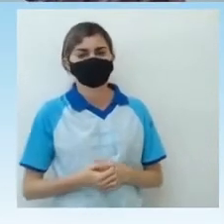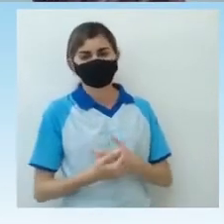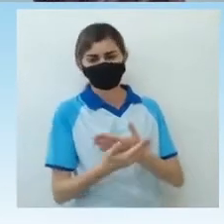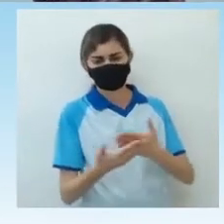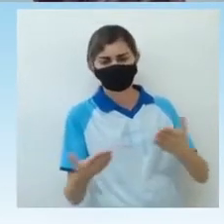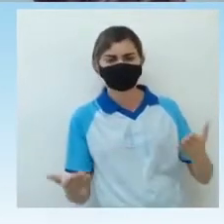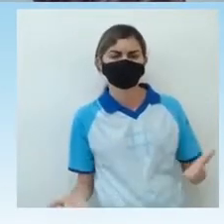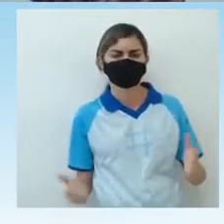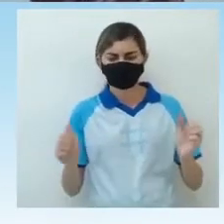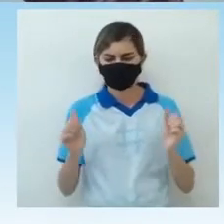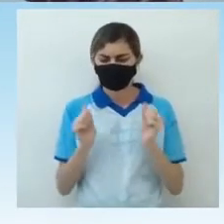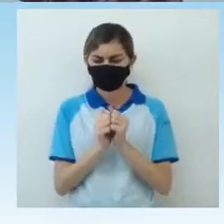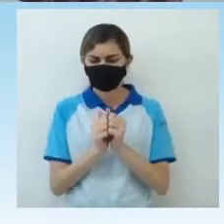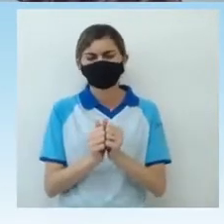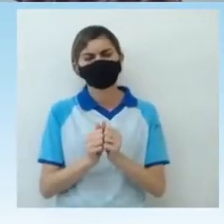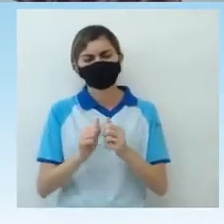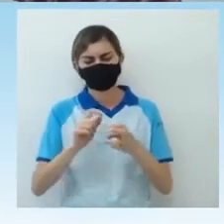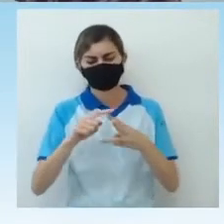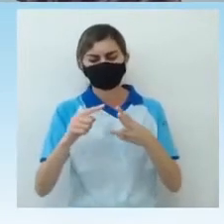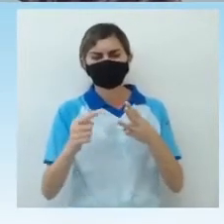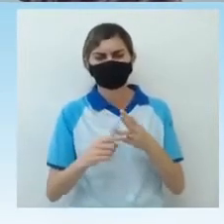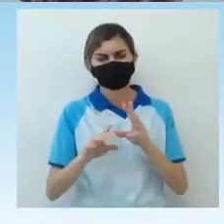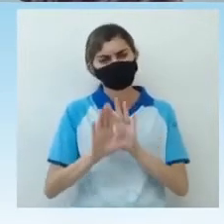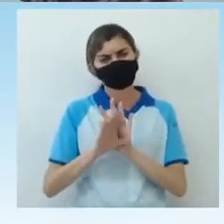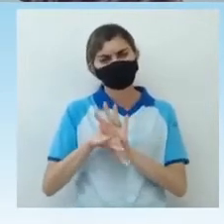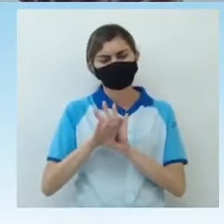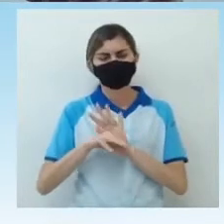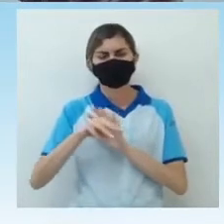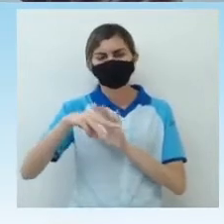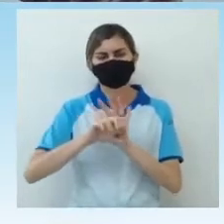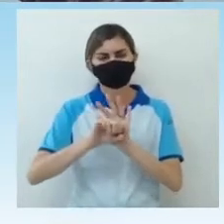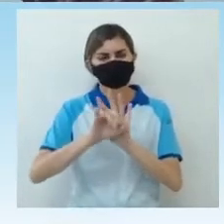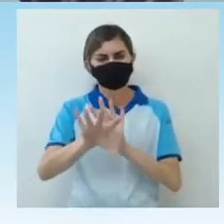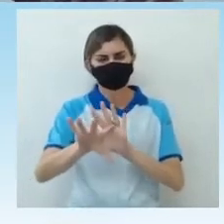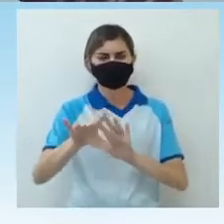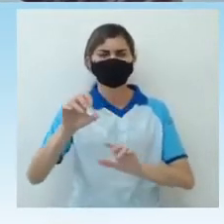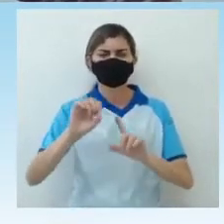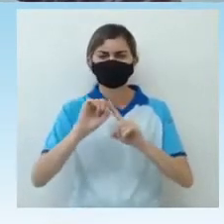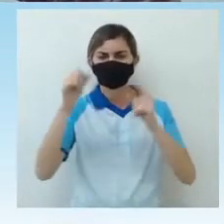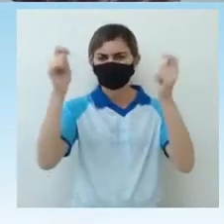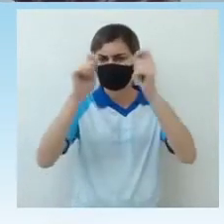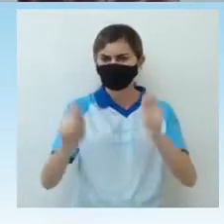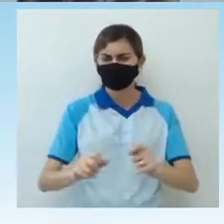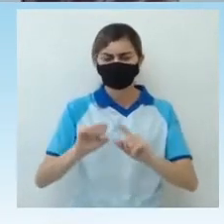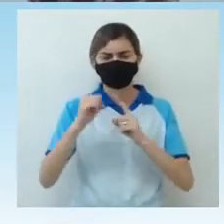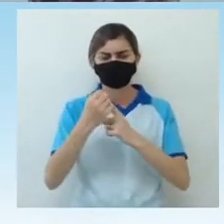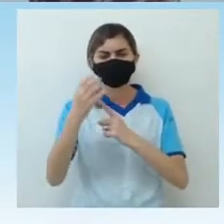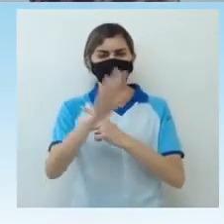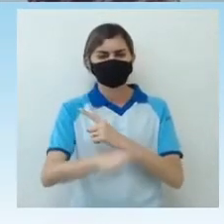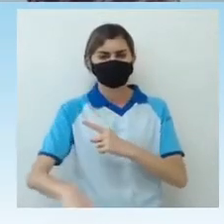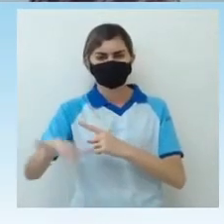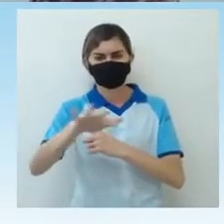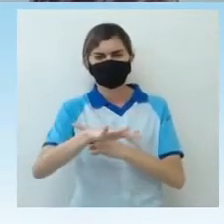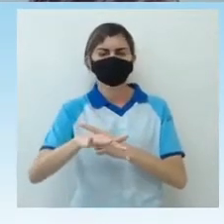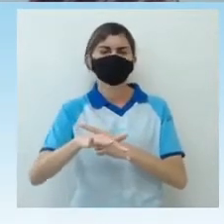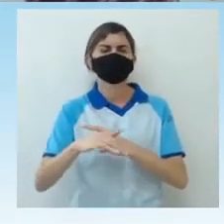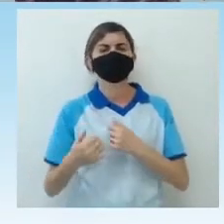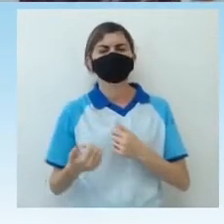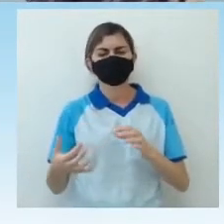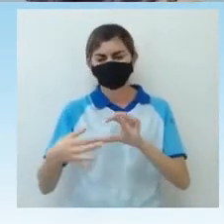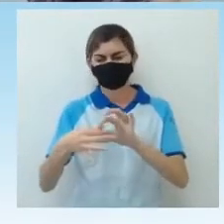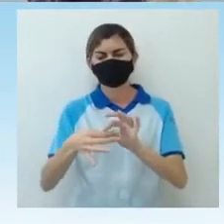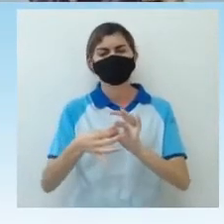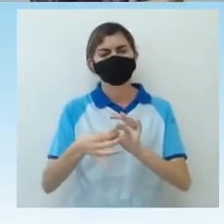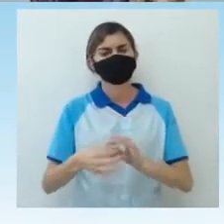E juntar esses três conceitos, mídia, arte e sociedade. Como é que isso está